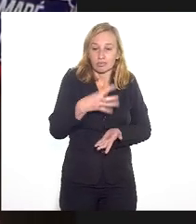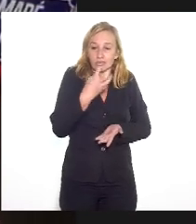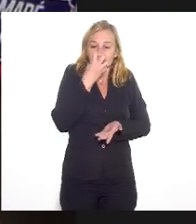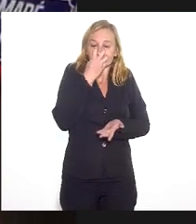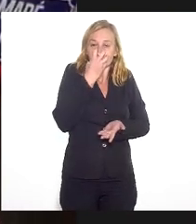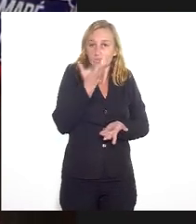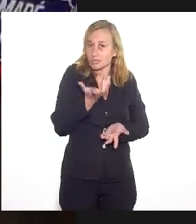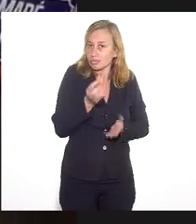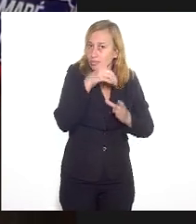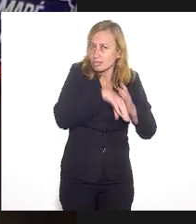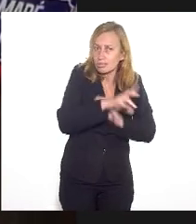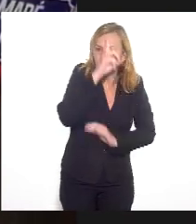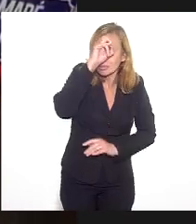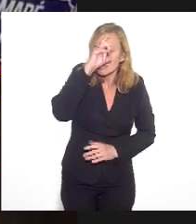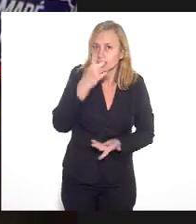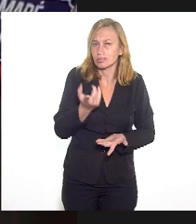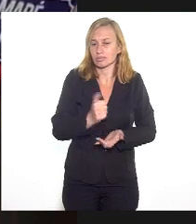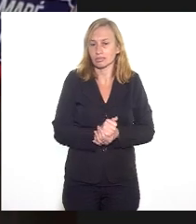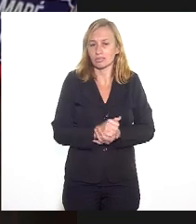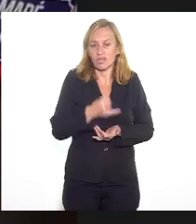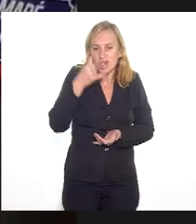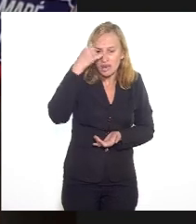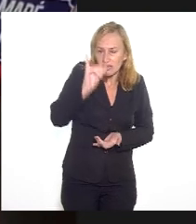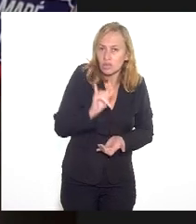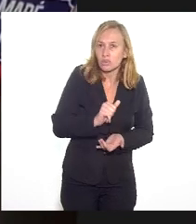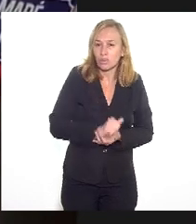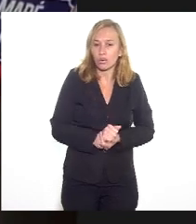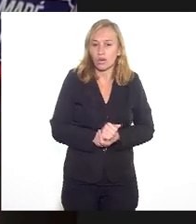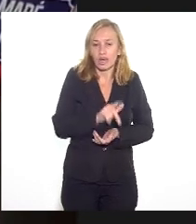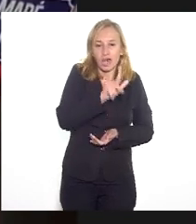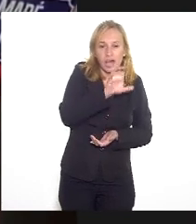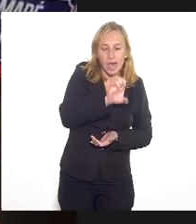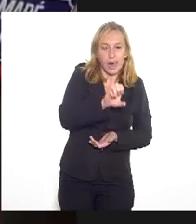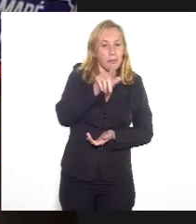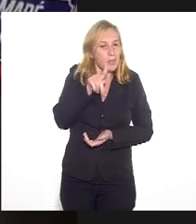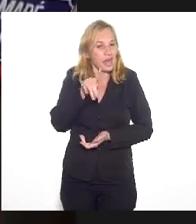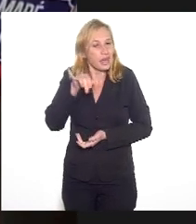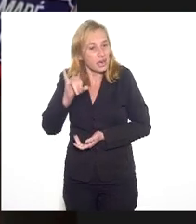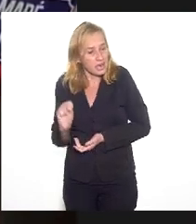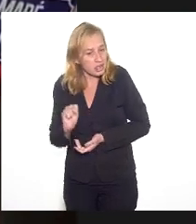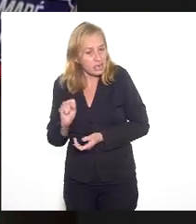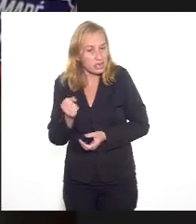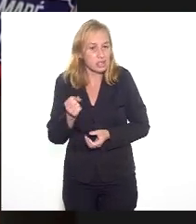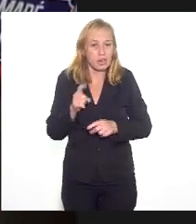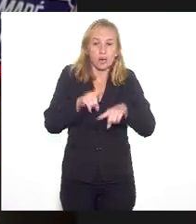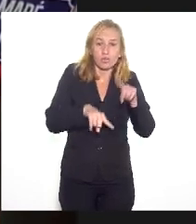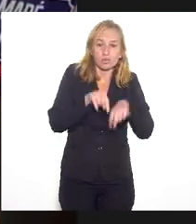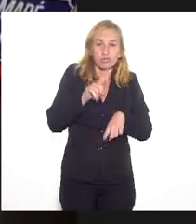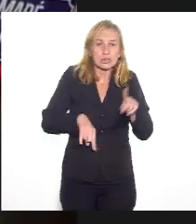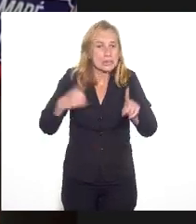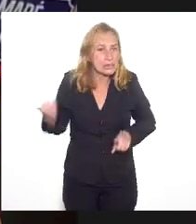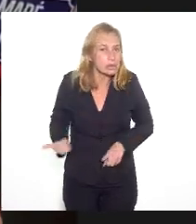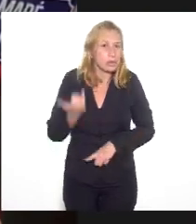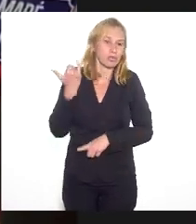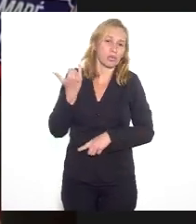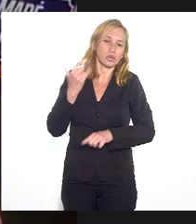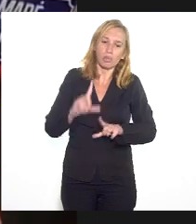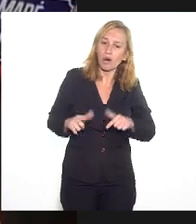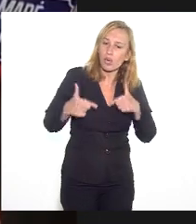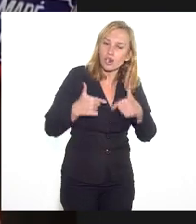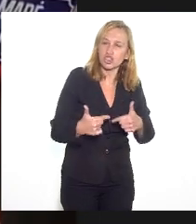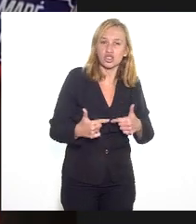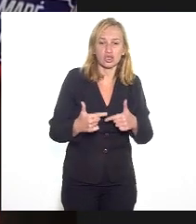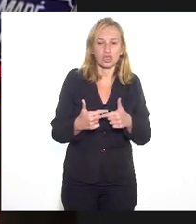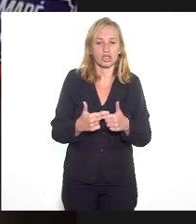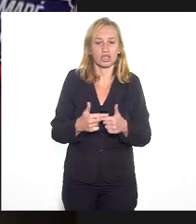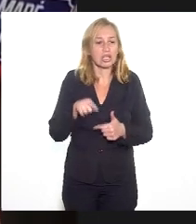dos hospitais, que as pessoas tivessem, inclusive, EPIs, né, equipamentos essenciais para a ação